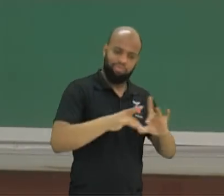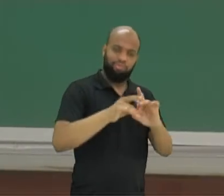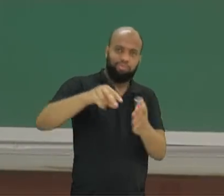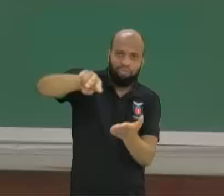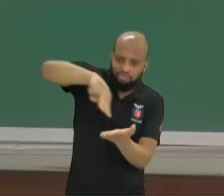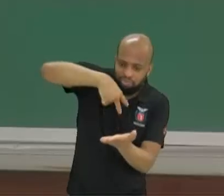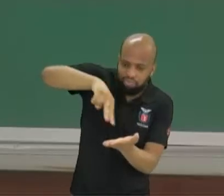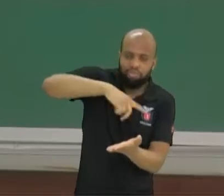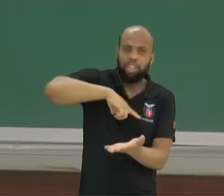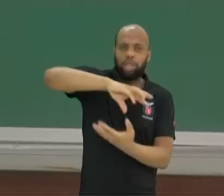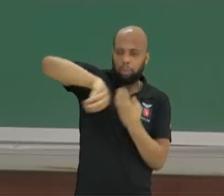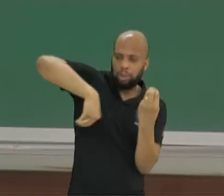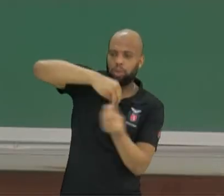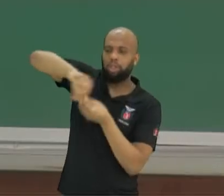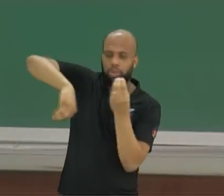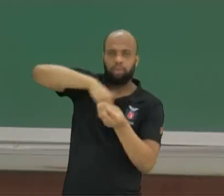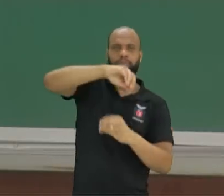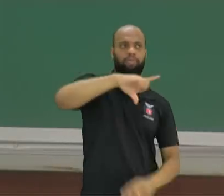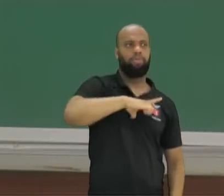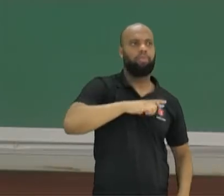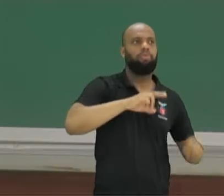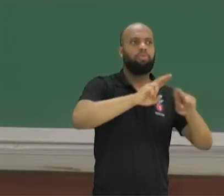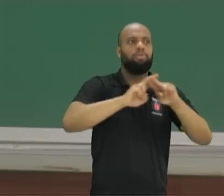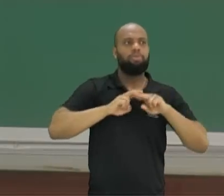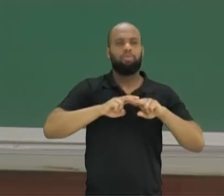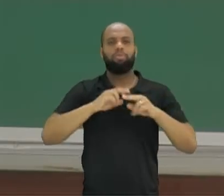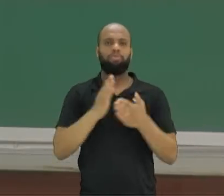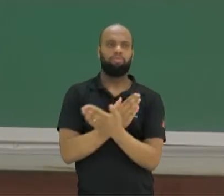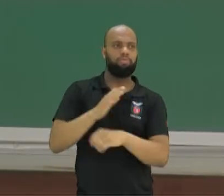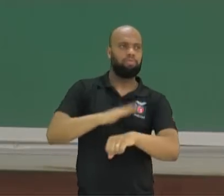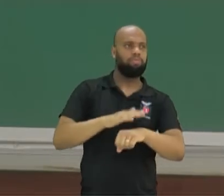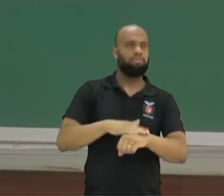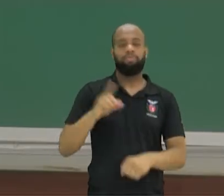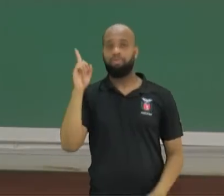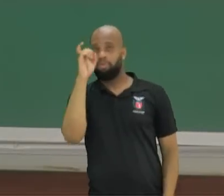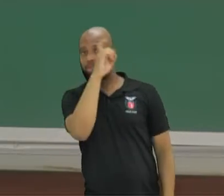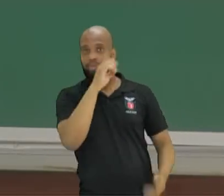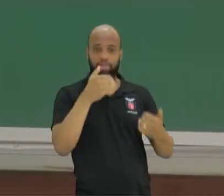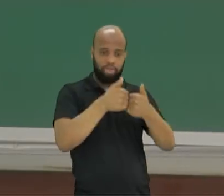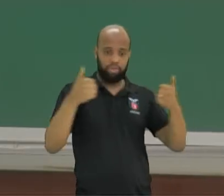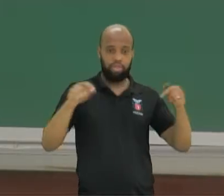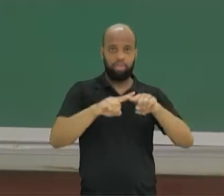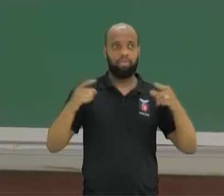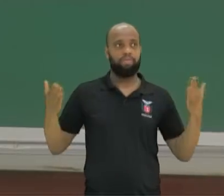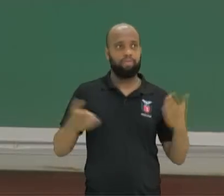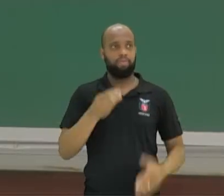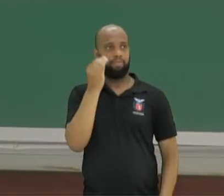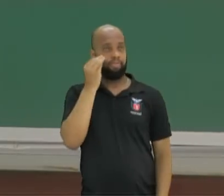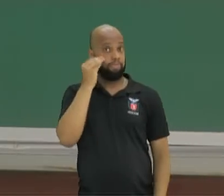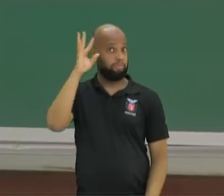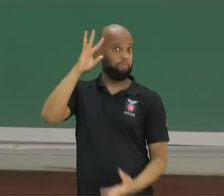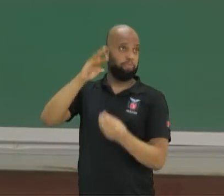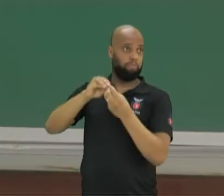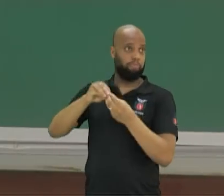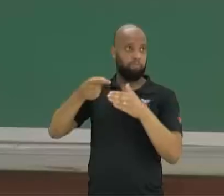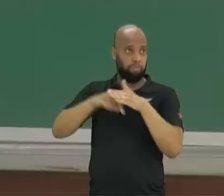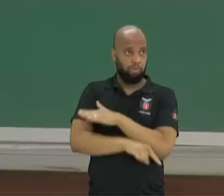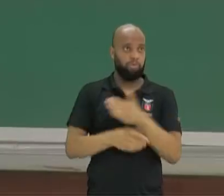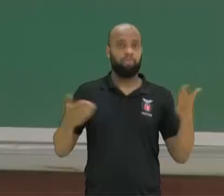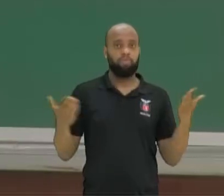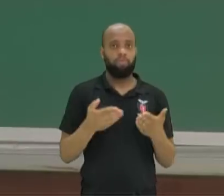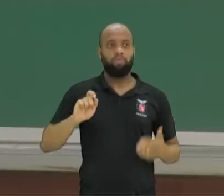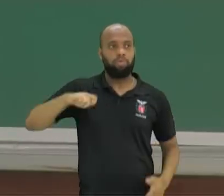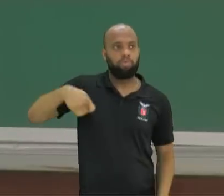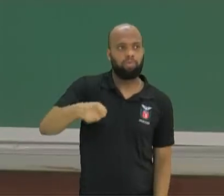danças vão se misturando, por isso às vezes é difícil a gente separar. Mas vamos tentar entender um pouquinho mais